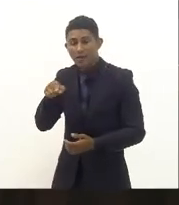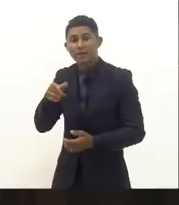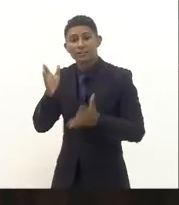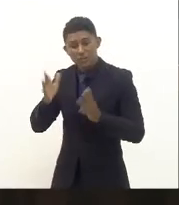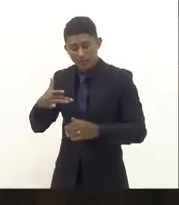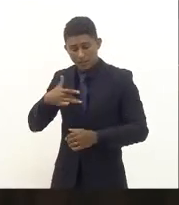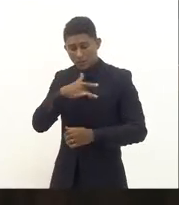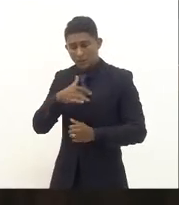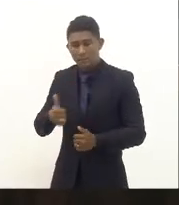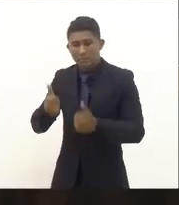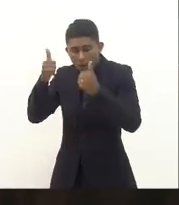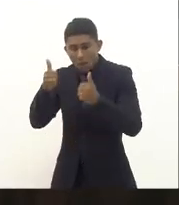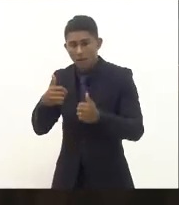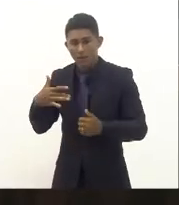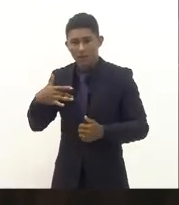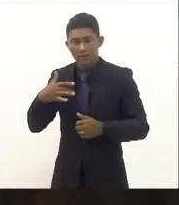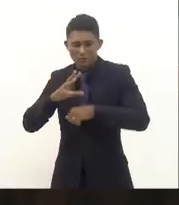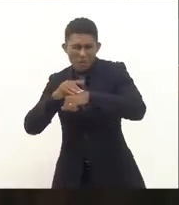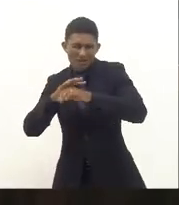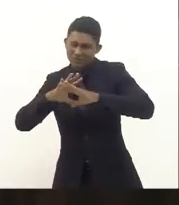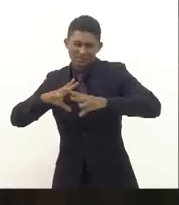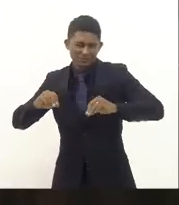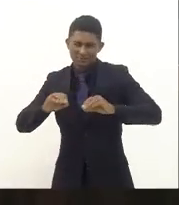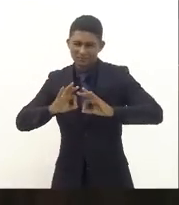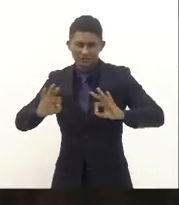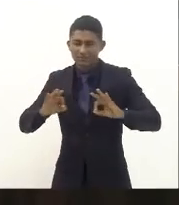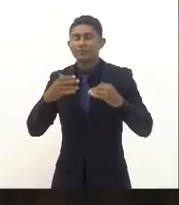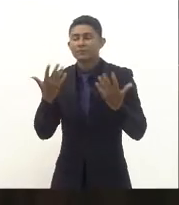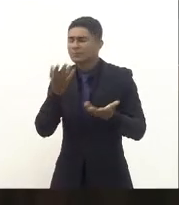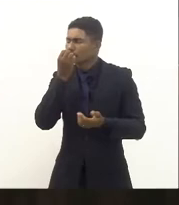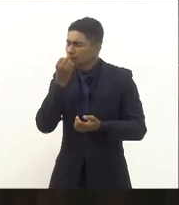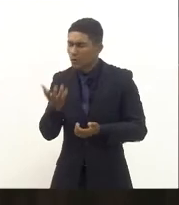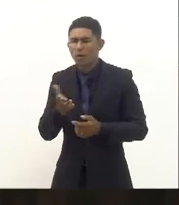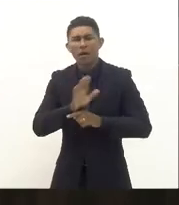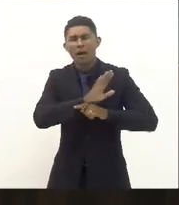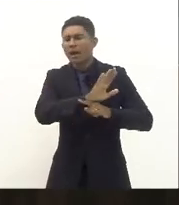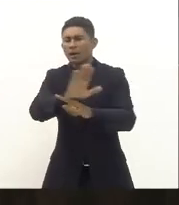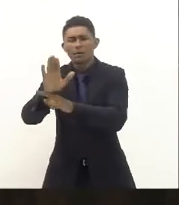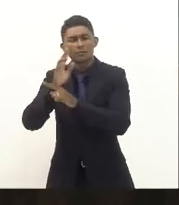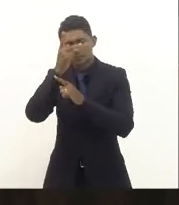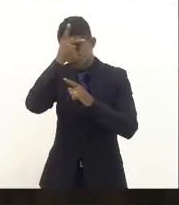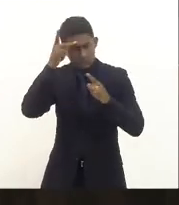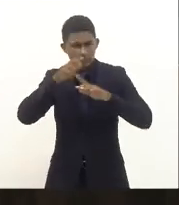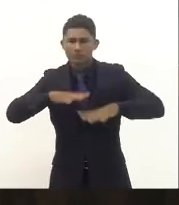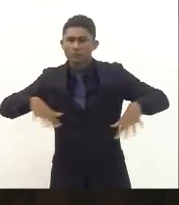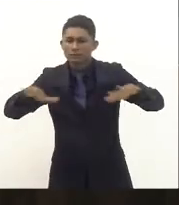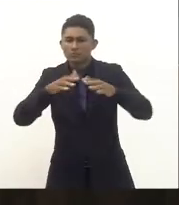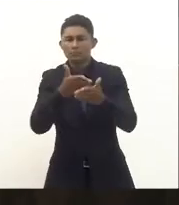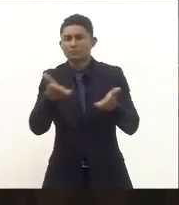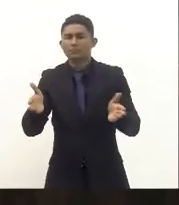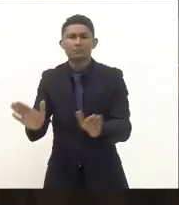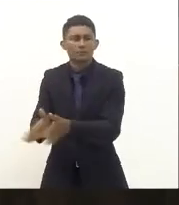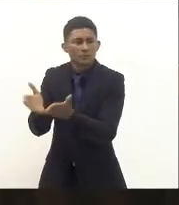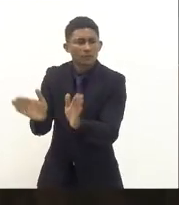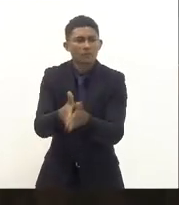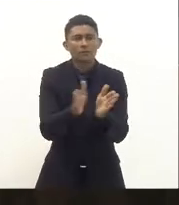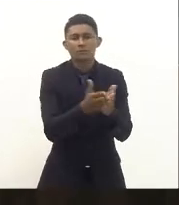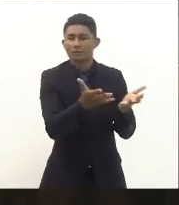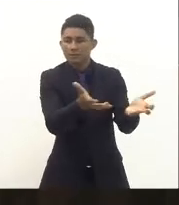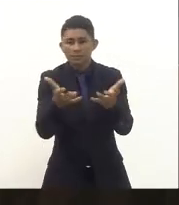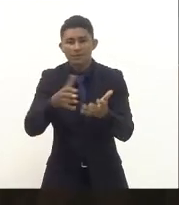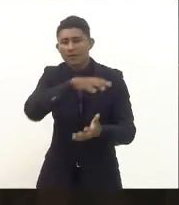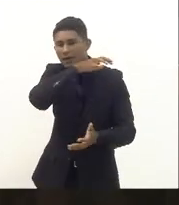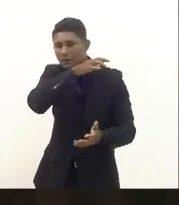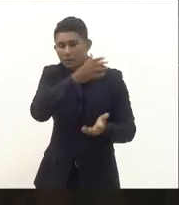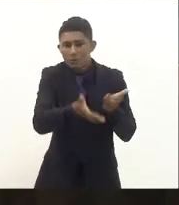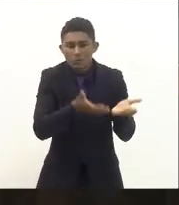já com reabilitado enfim vai ajudar as pessoas que são mais carentes e que quer cuidar dos